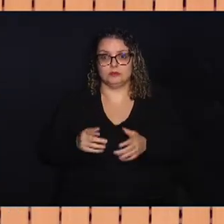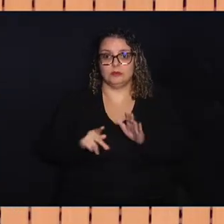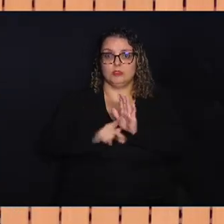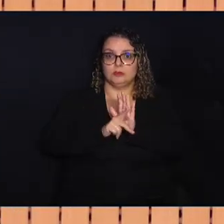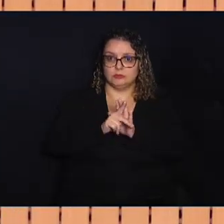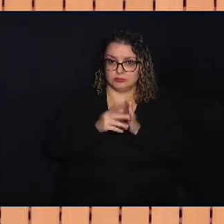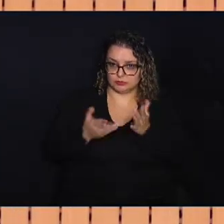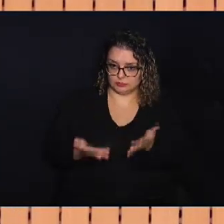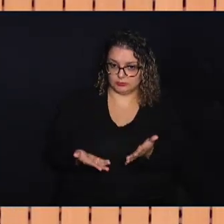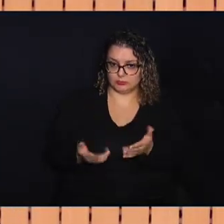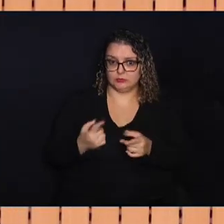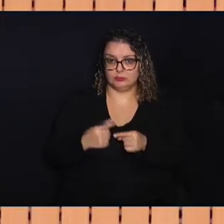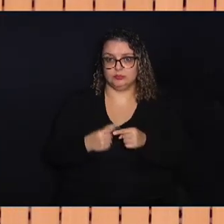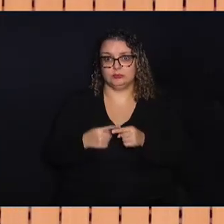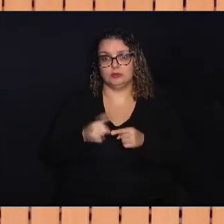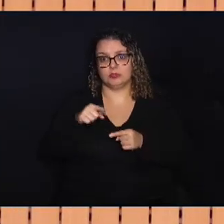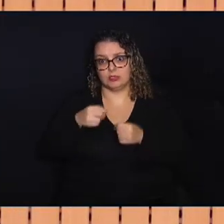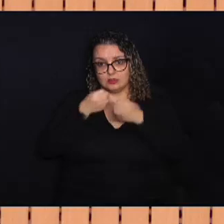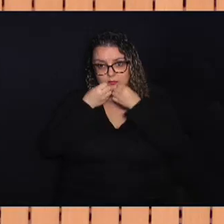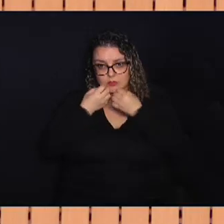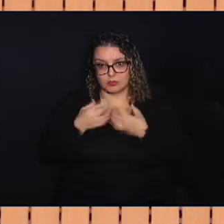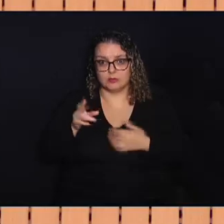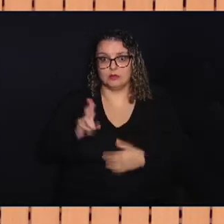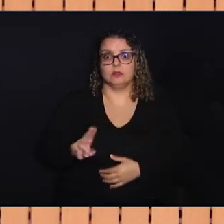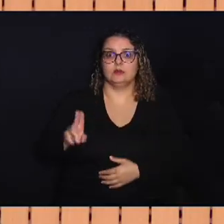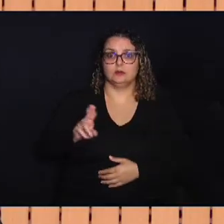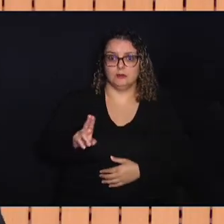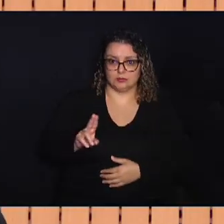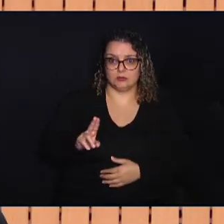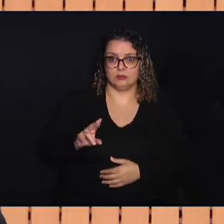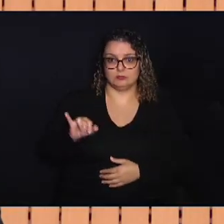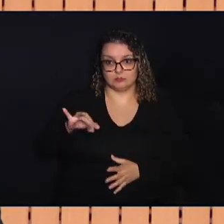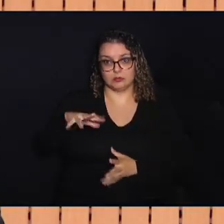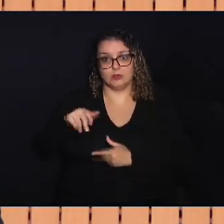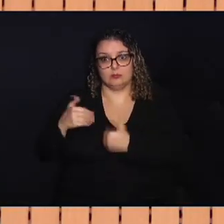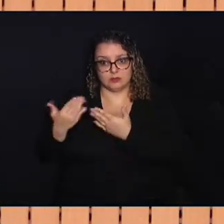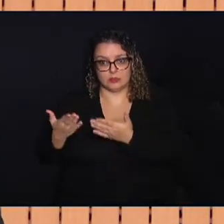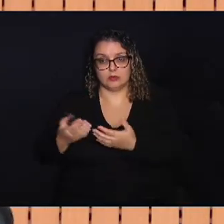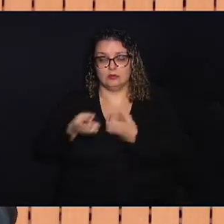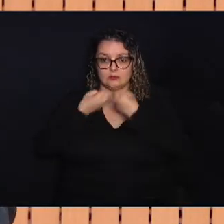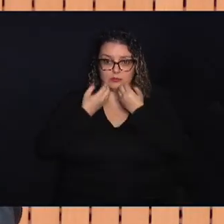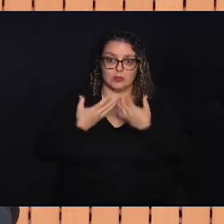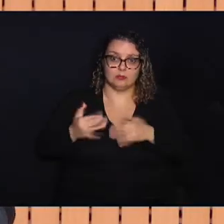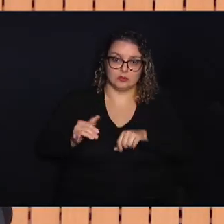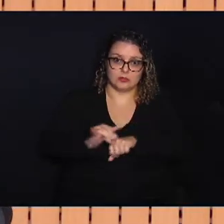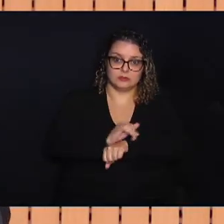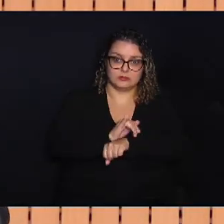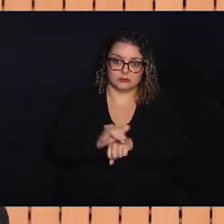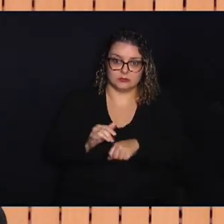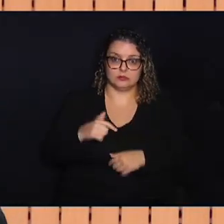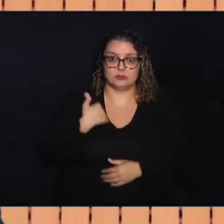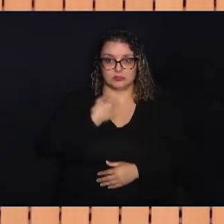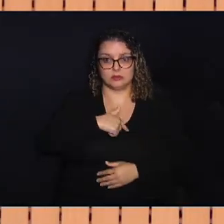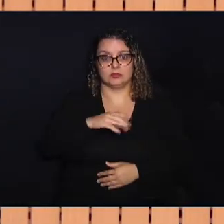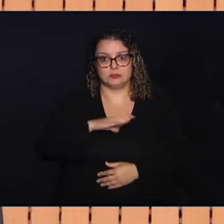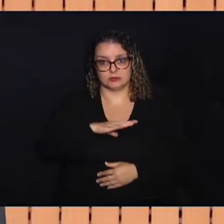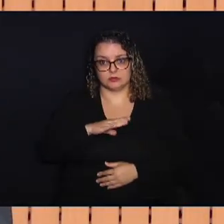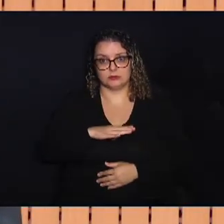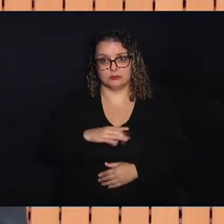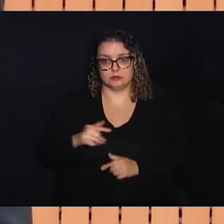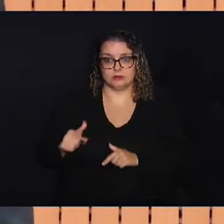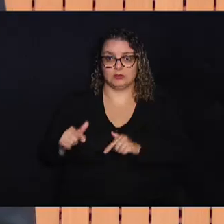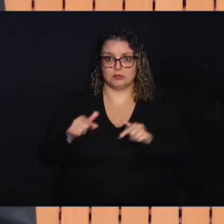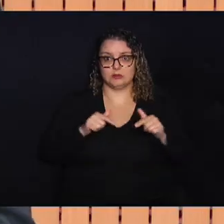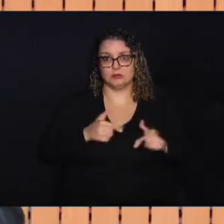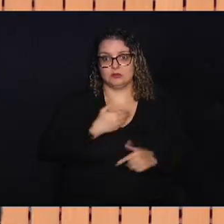projeto, porque o projeto é bom, é utilizado internacionalmente e é uma boa saída para os governos locais.